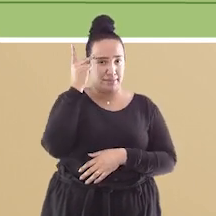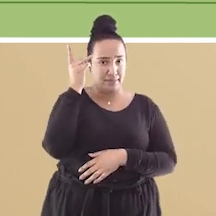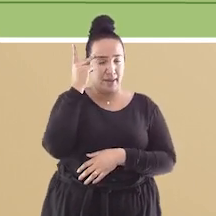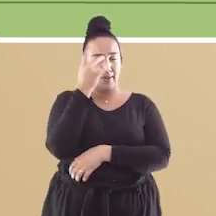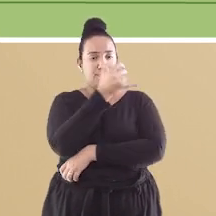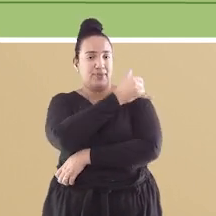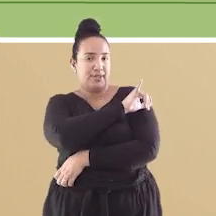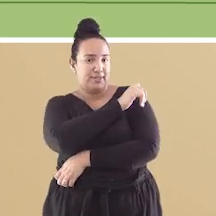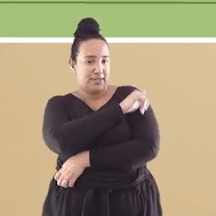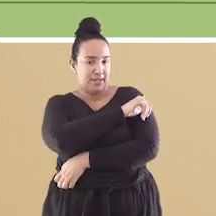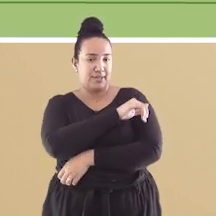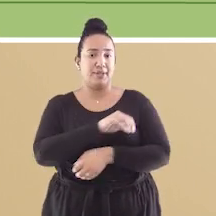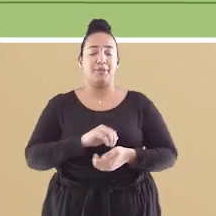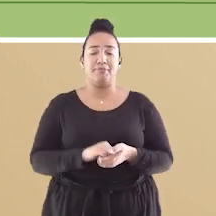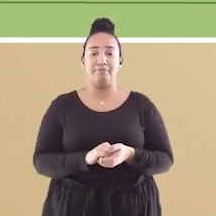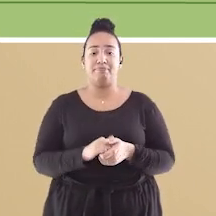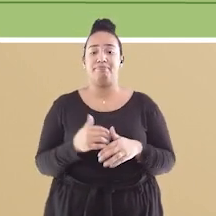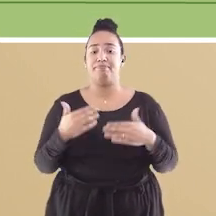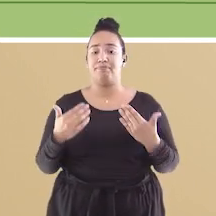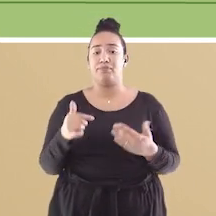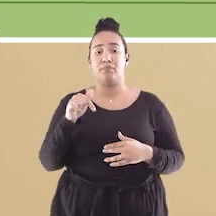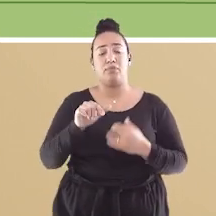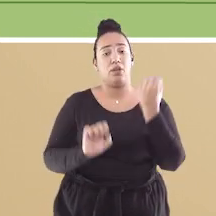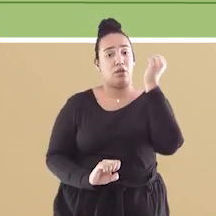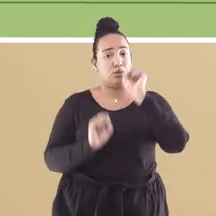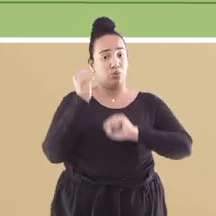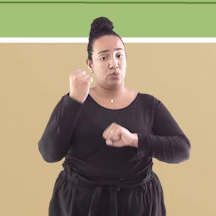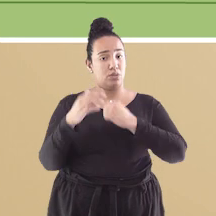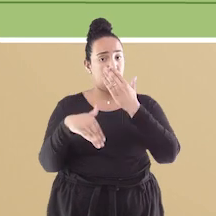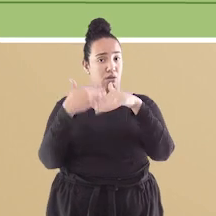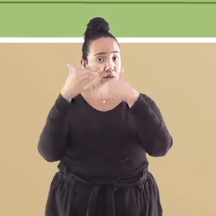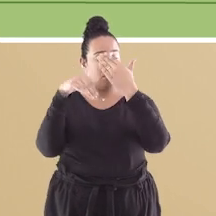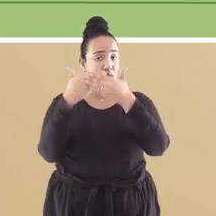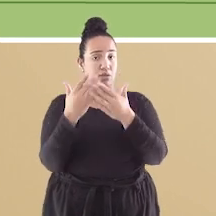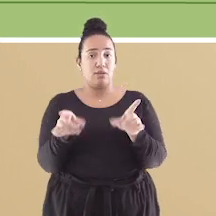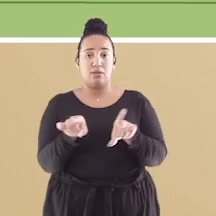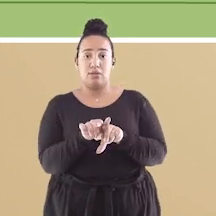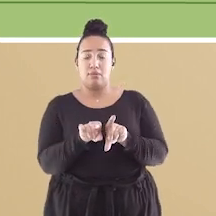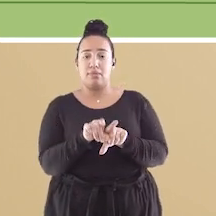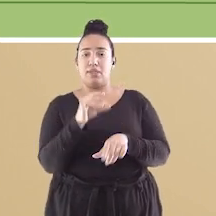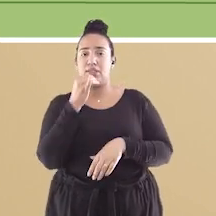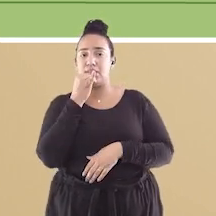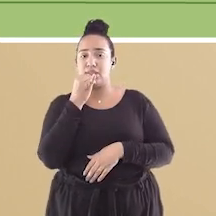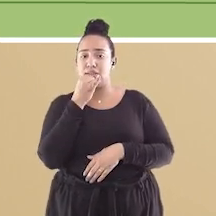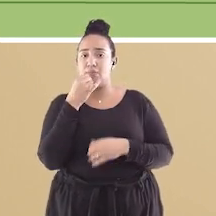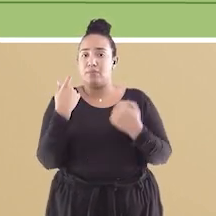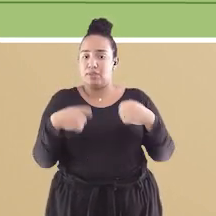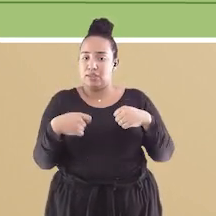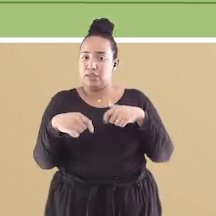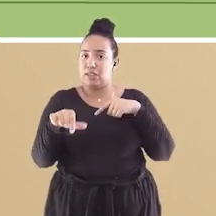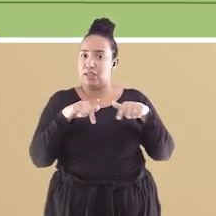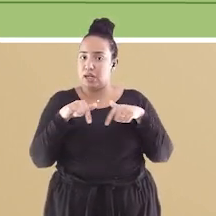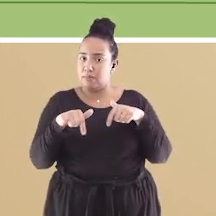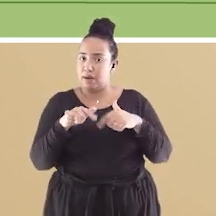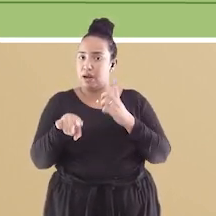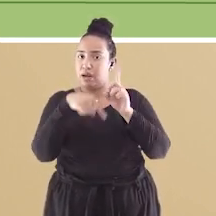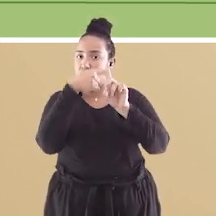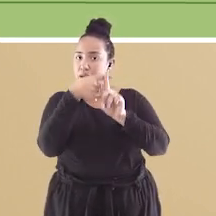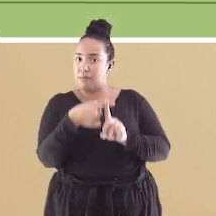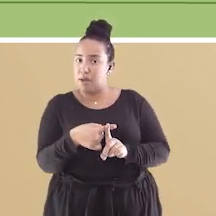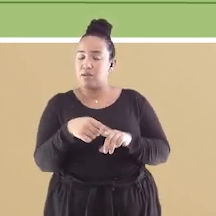e Rio de Janeiro. O desenvolvimento industrial e a necessidade de mão de obra aumentando se